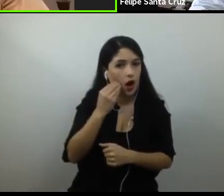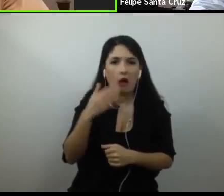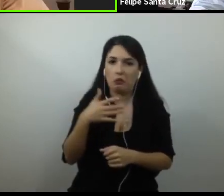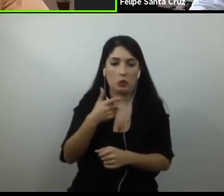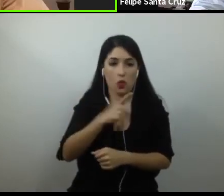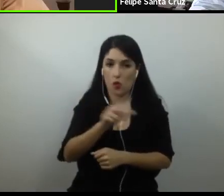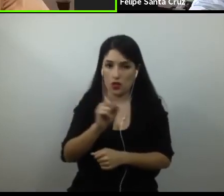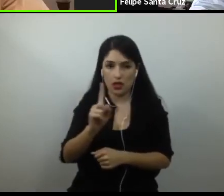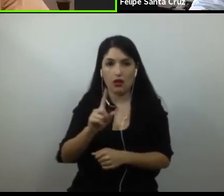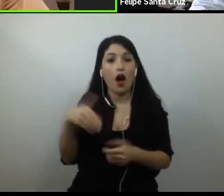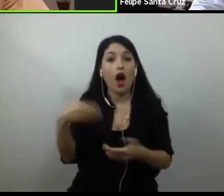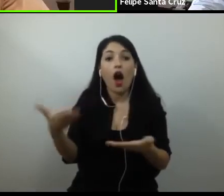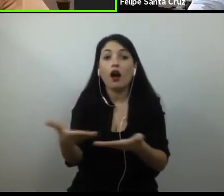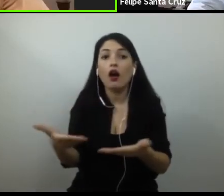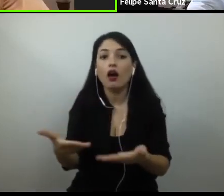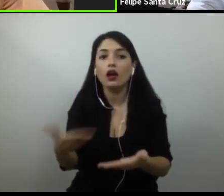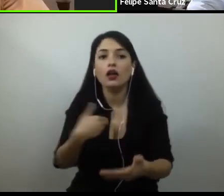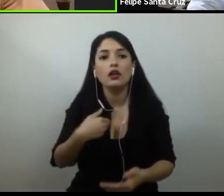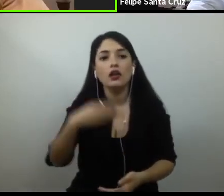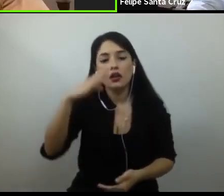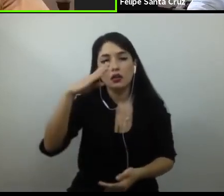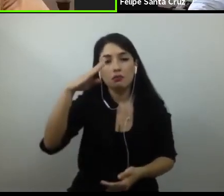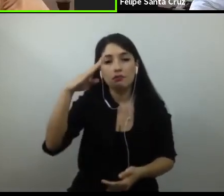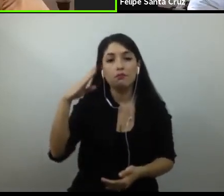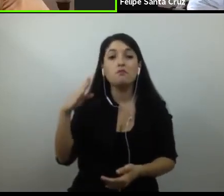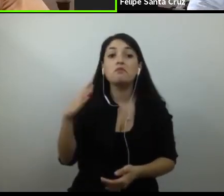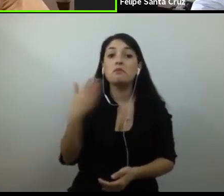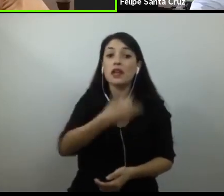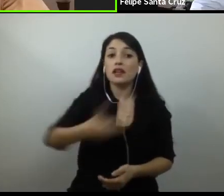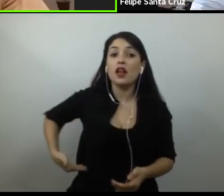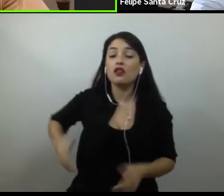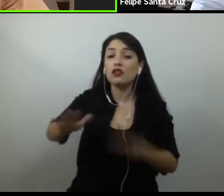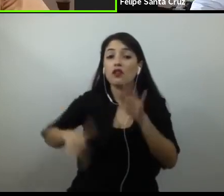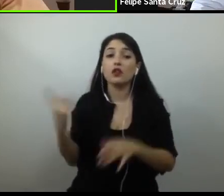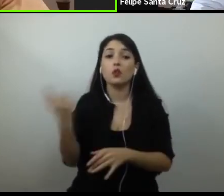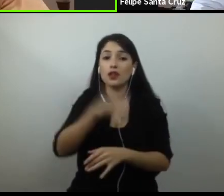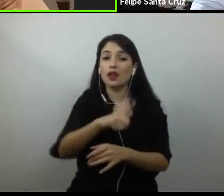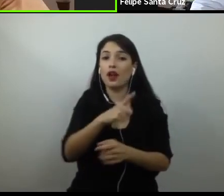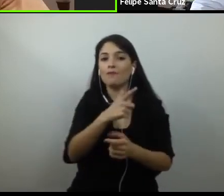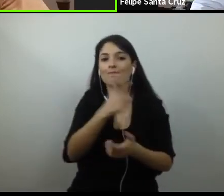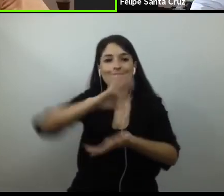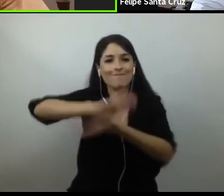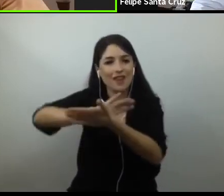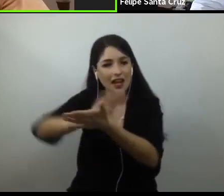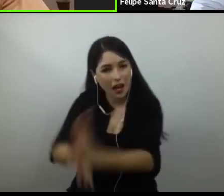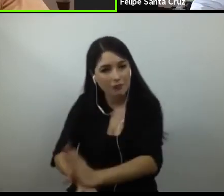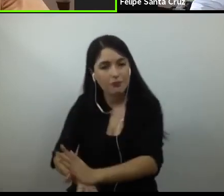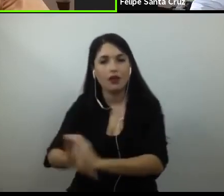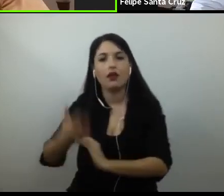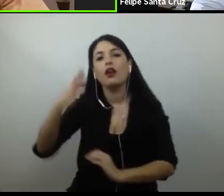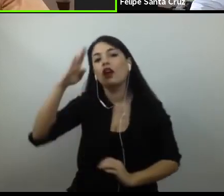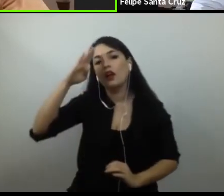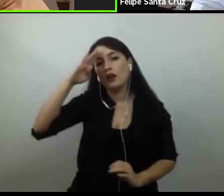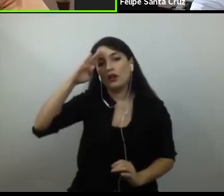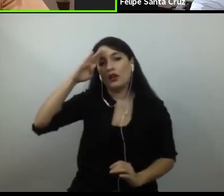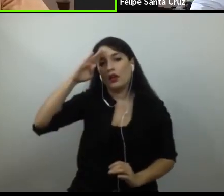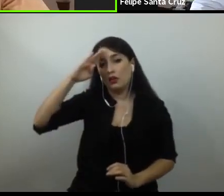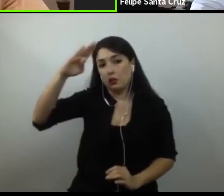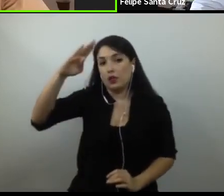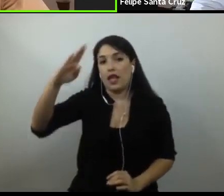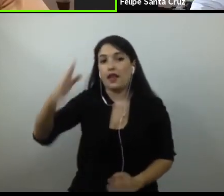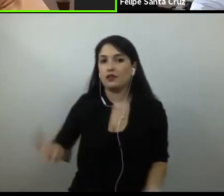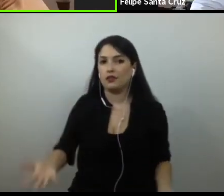um absurdo esse homem ter chegado à presidência e é um absurdo nós não nos organizarmos numa